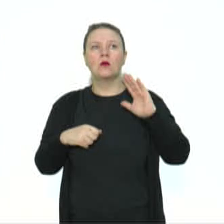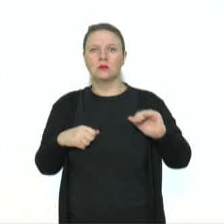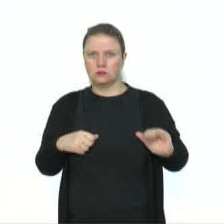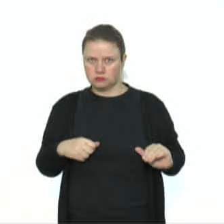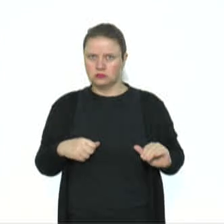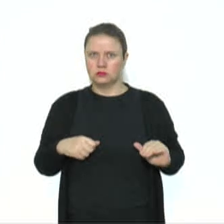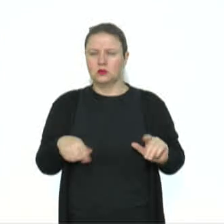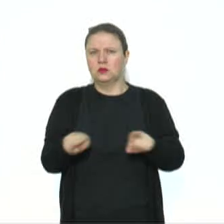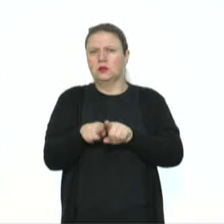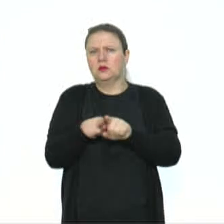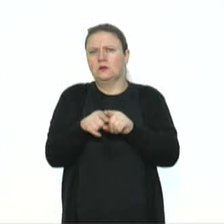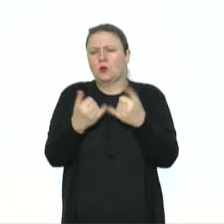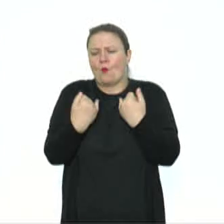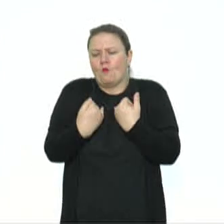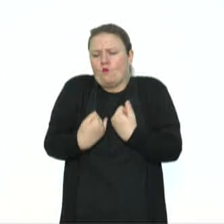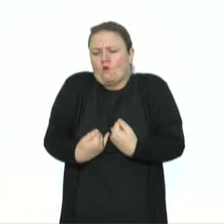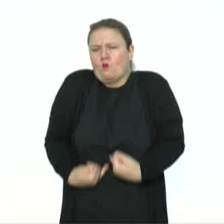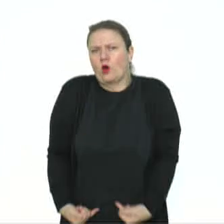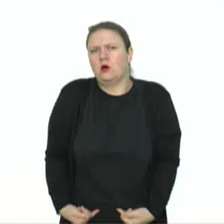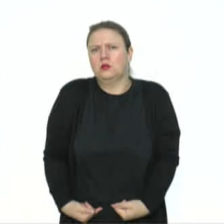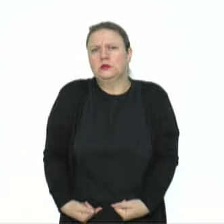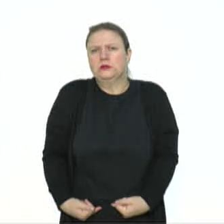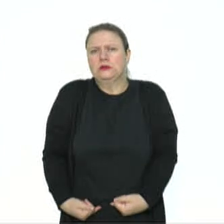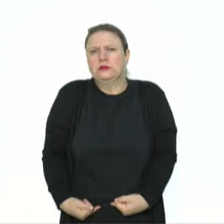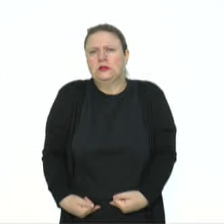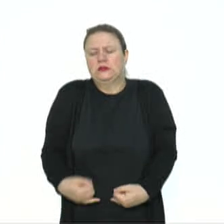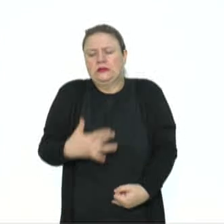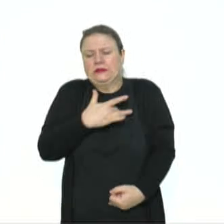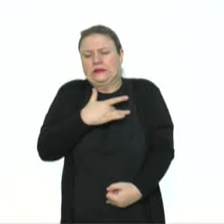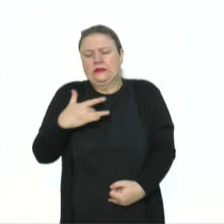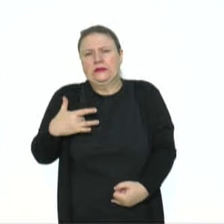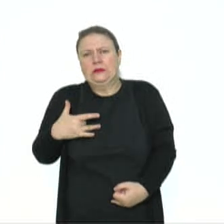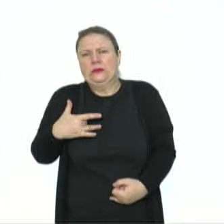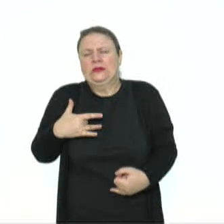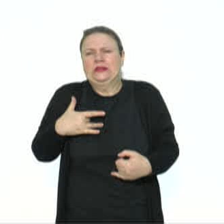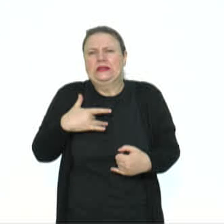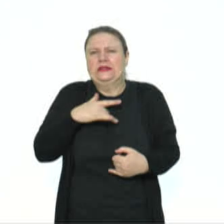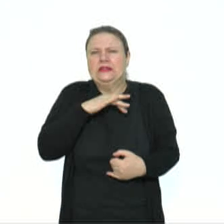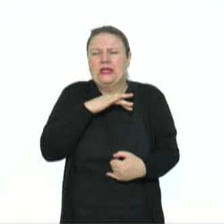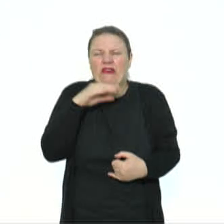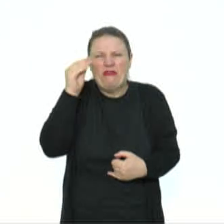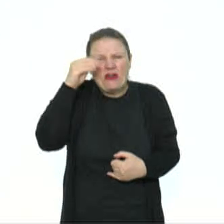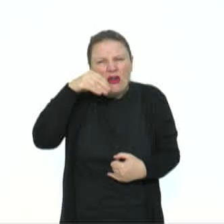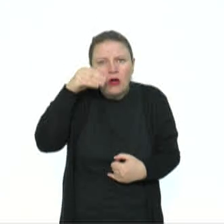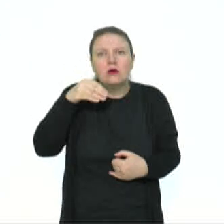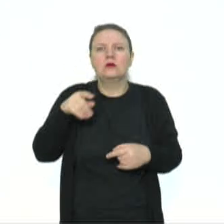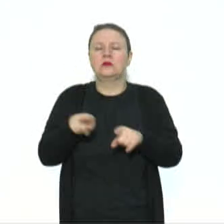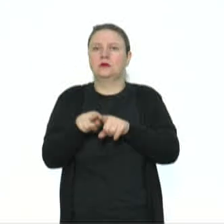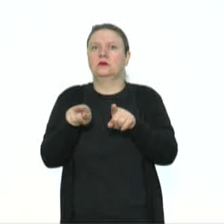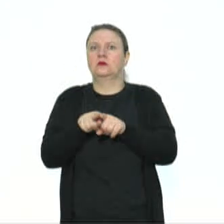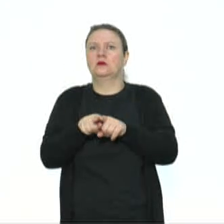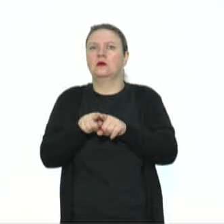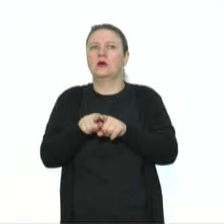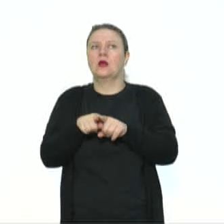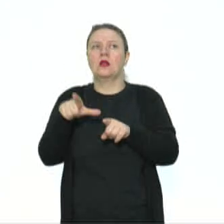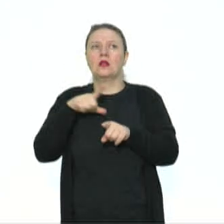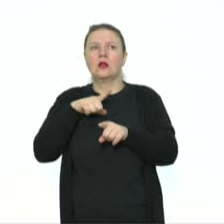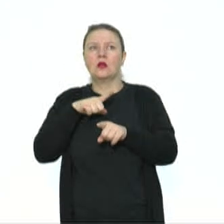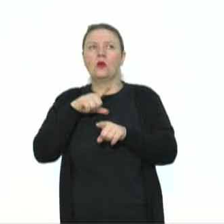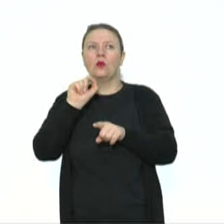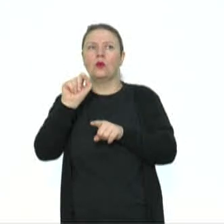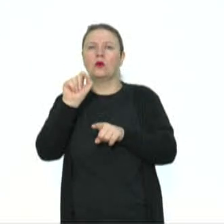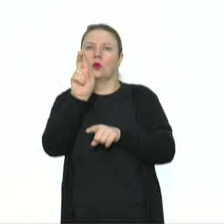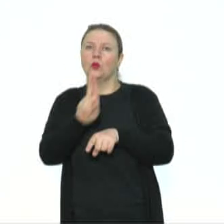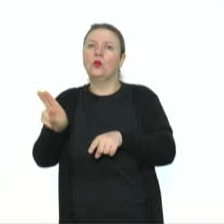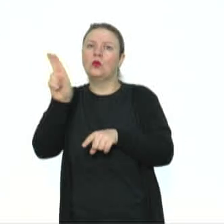bastante e com a saúde bastante frágil, né? O Hélio, ele acabou criando a técnica própria, né, baseada em alavancas, golpes que usavam o peso do